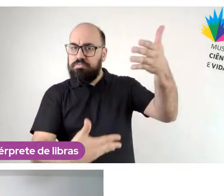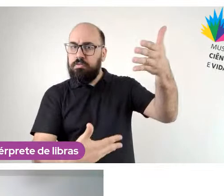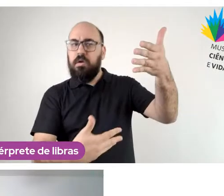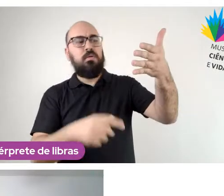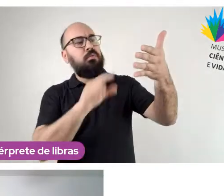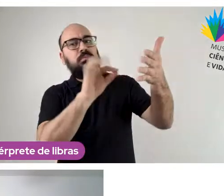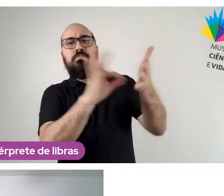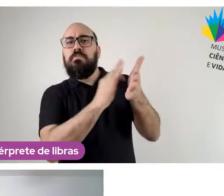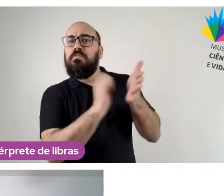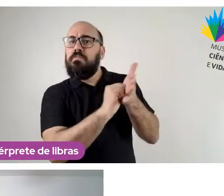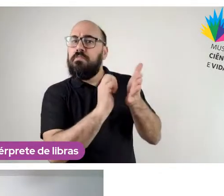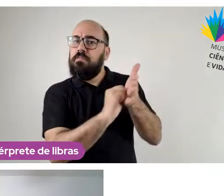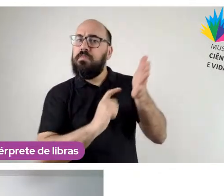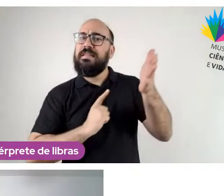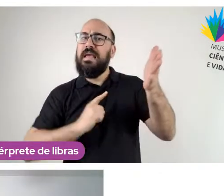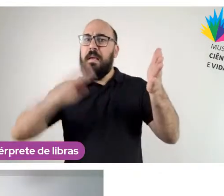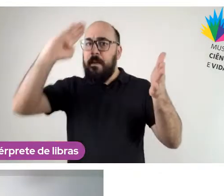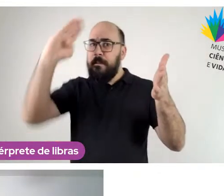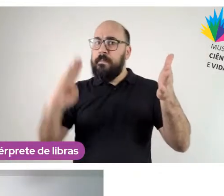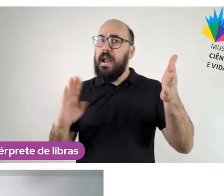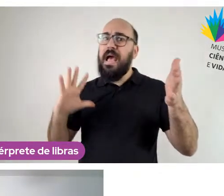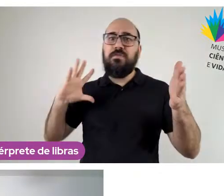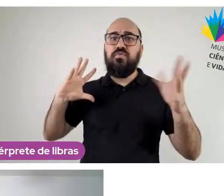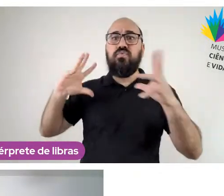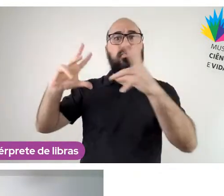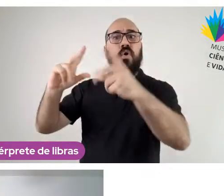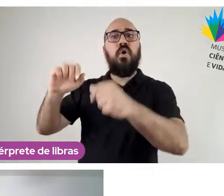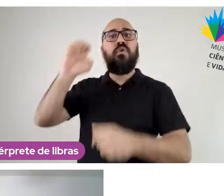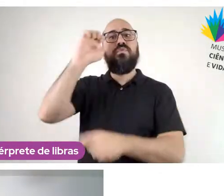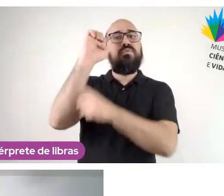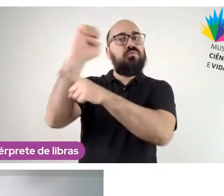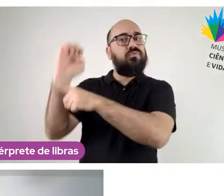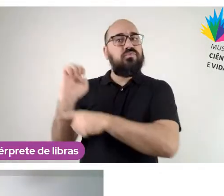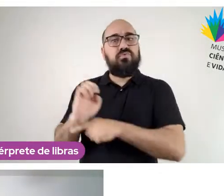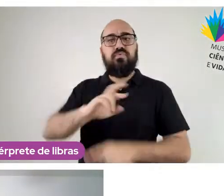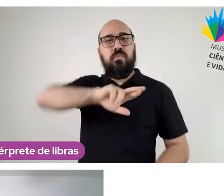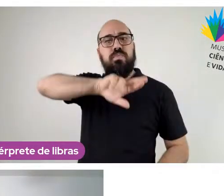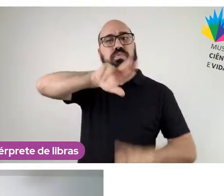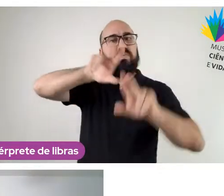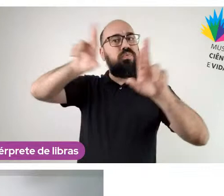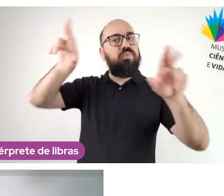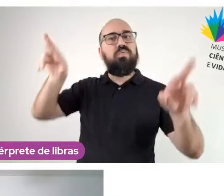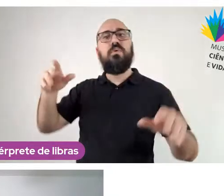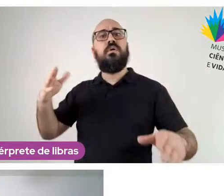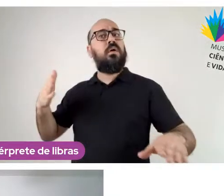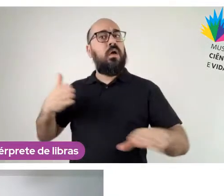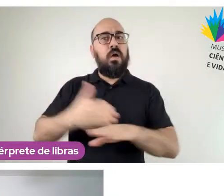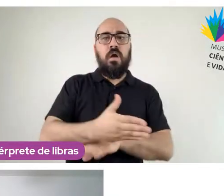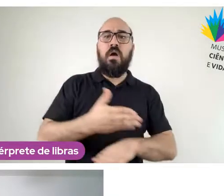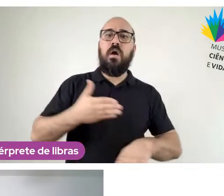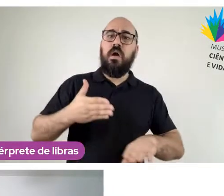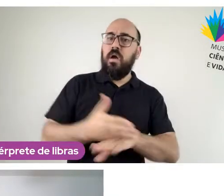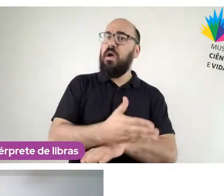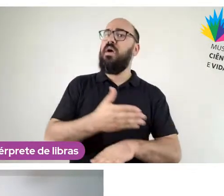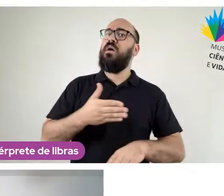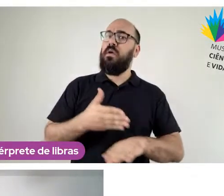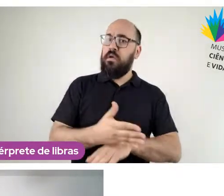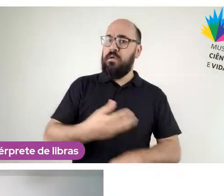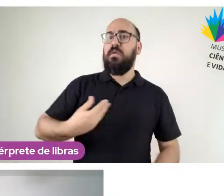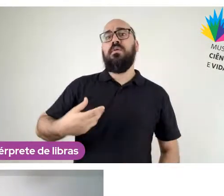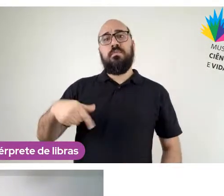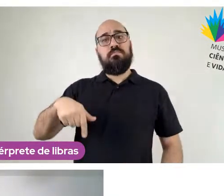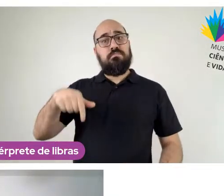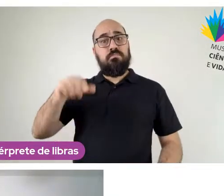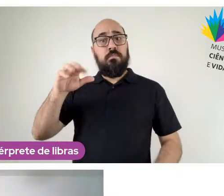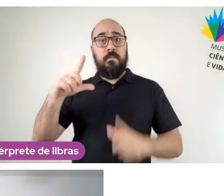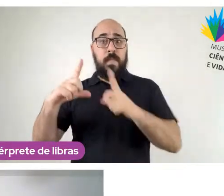Brasil inteiro. Literalmente, a gente tem todos os estados presentes, né, inscritos participando nesse evento, incluindo o Distrito Federal, e a